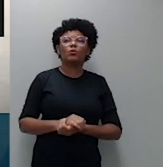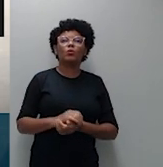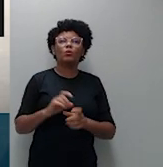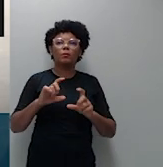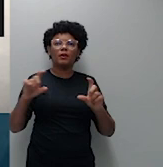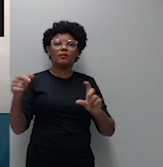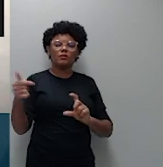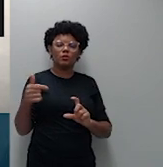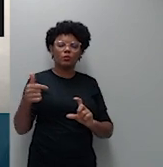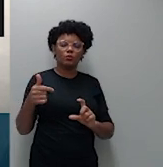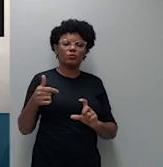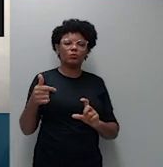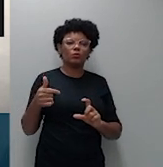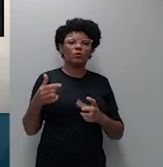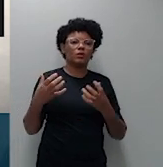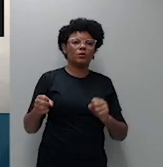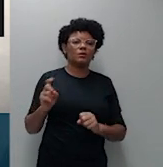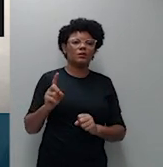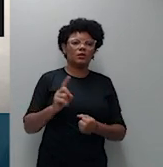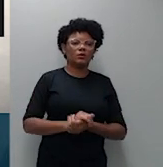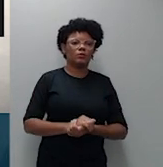interno não provido